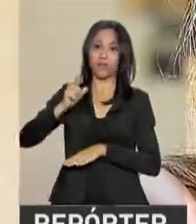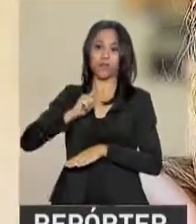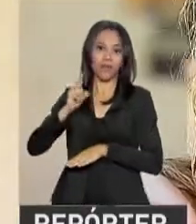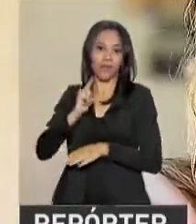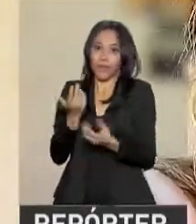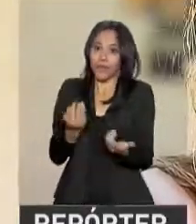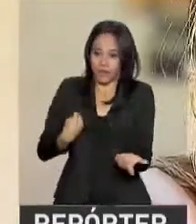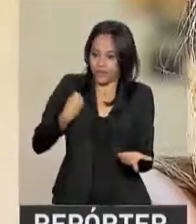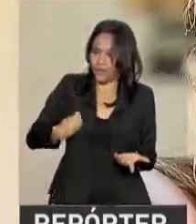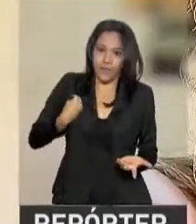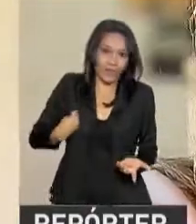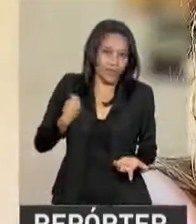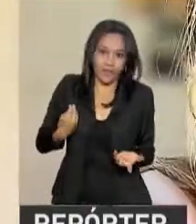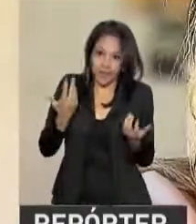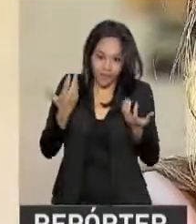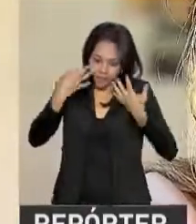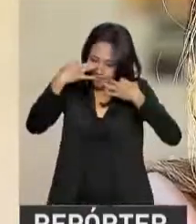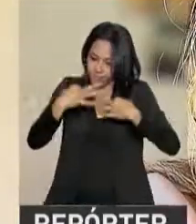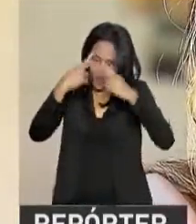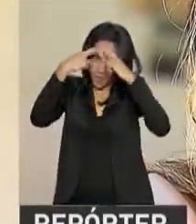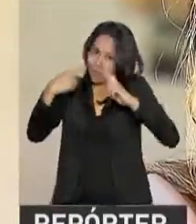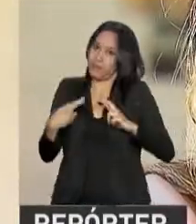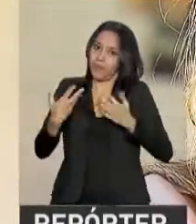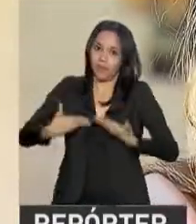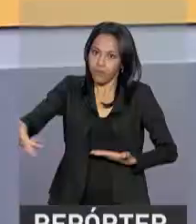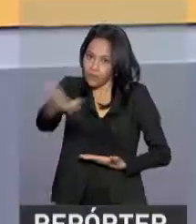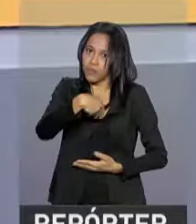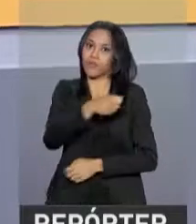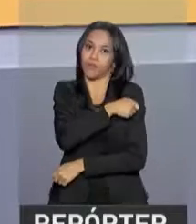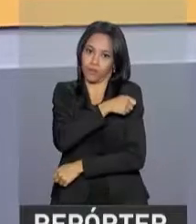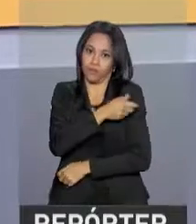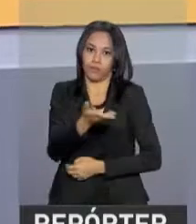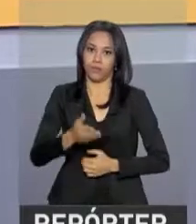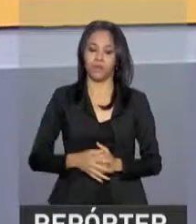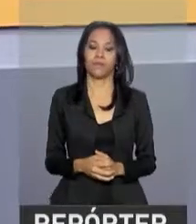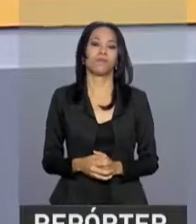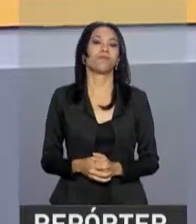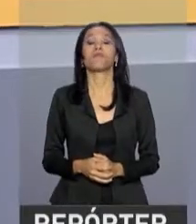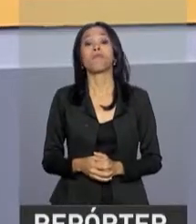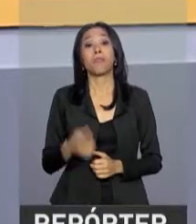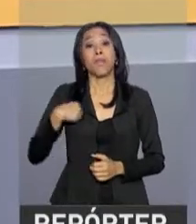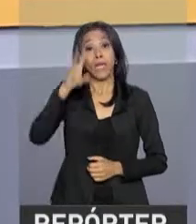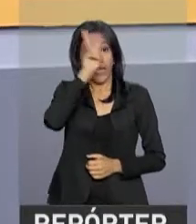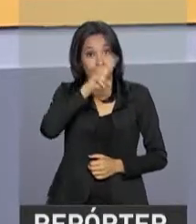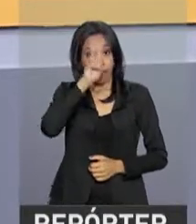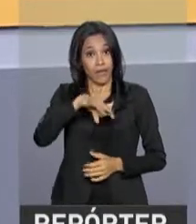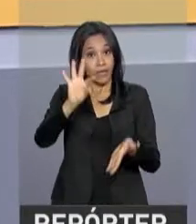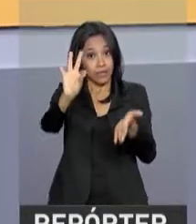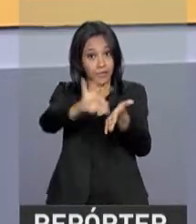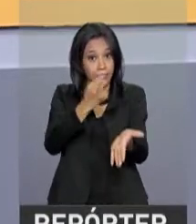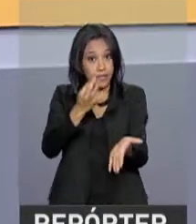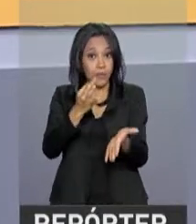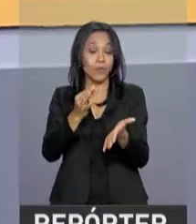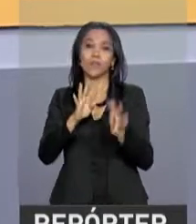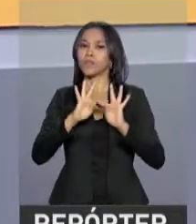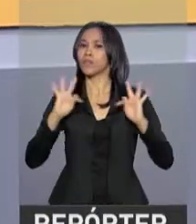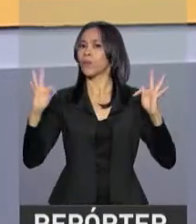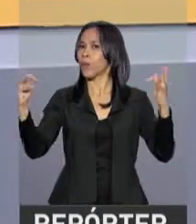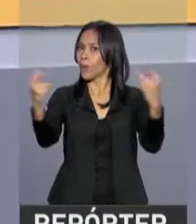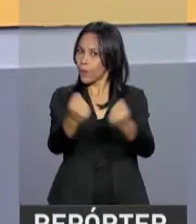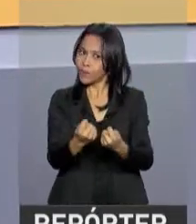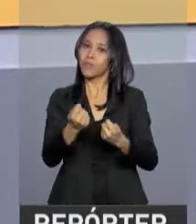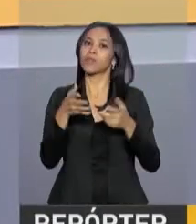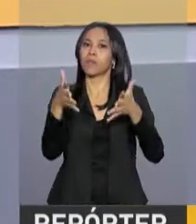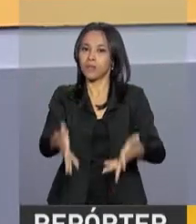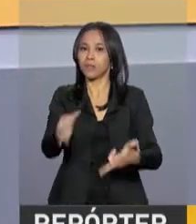condições de vida, vida digna para esses estudantes. E vale lembrar que a inscrição de todos os candidatos do